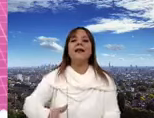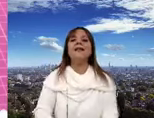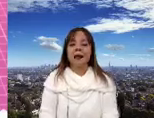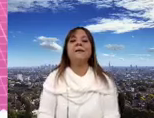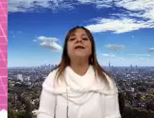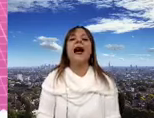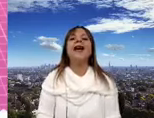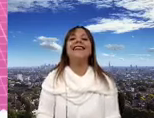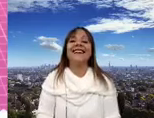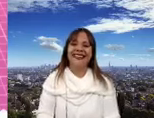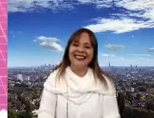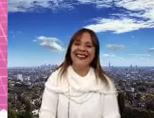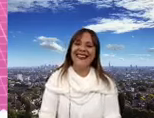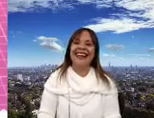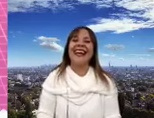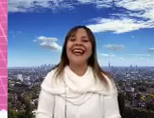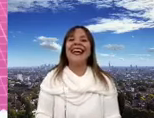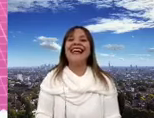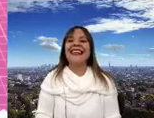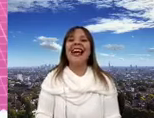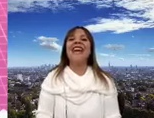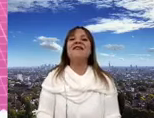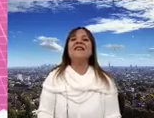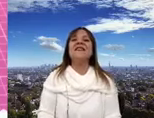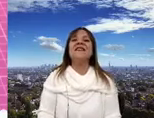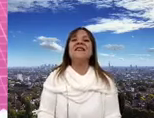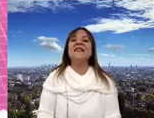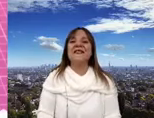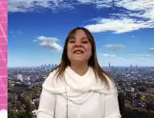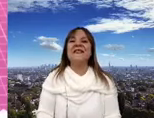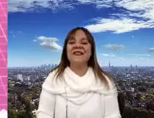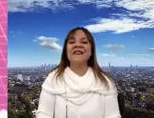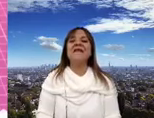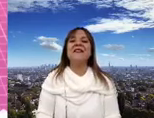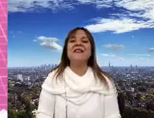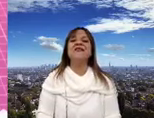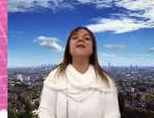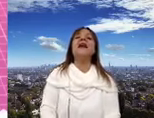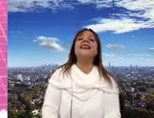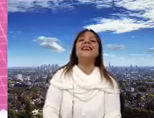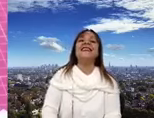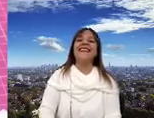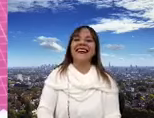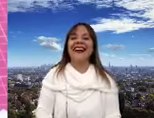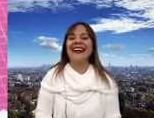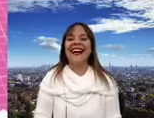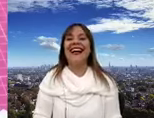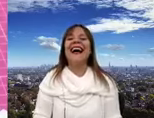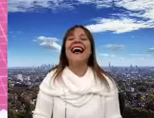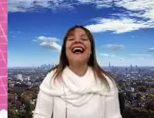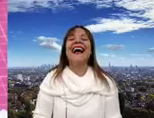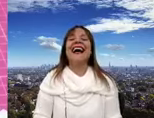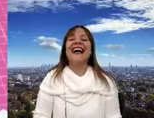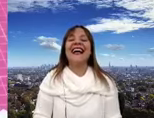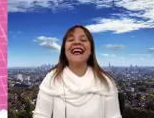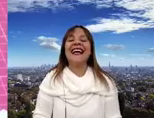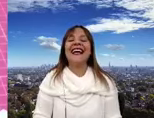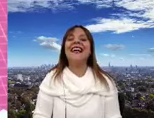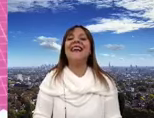tá? Isso. Né? Muito bem-vindos, né? Muito bem-vindos. Vamos lá, então. Então, olha